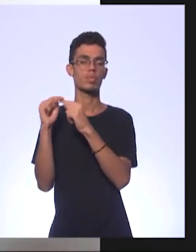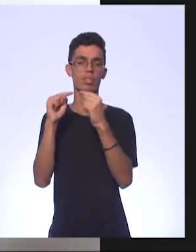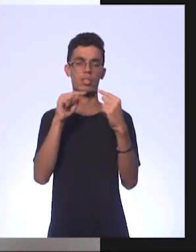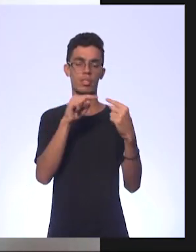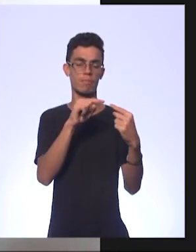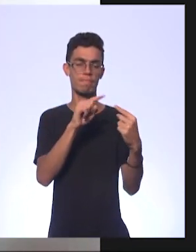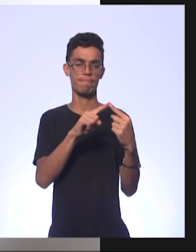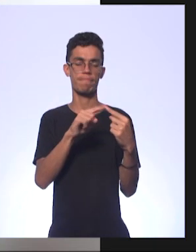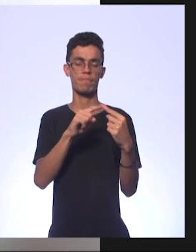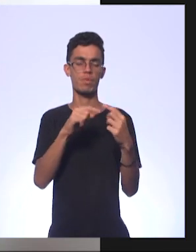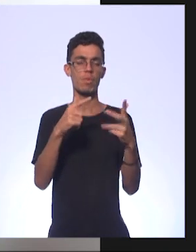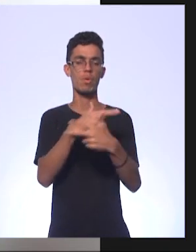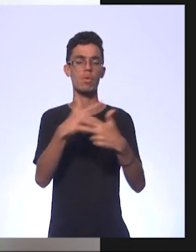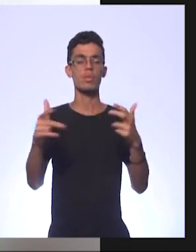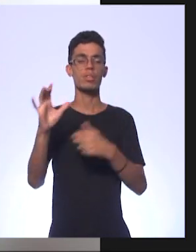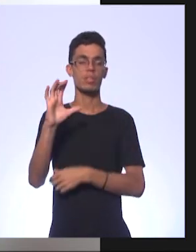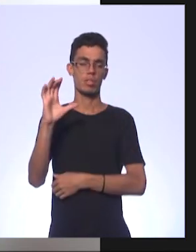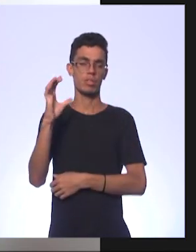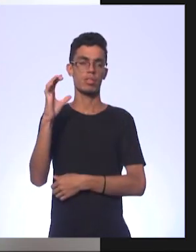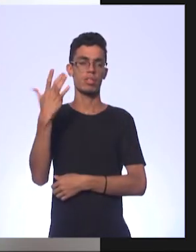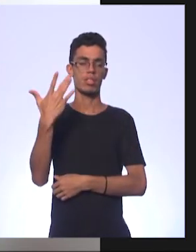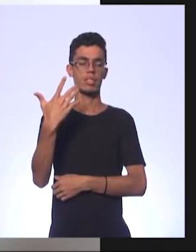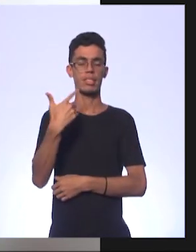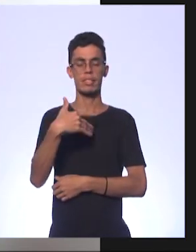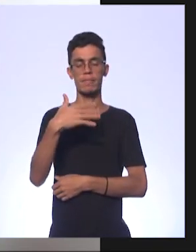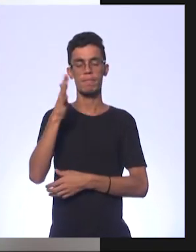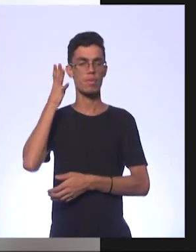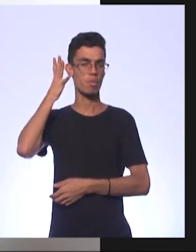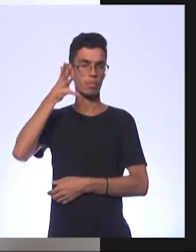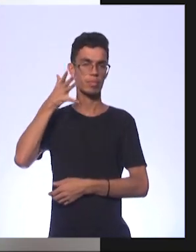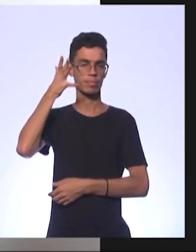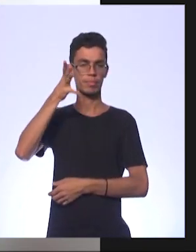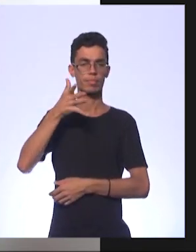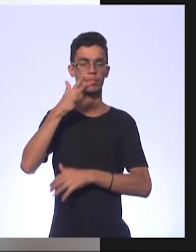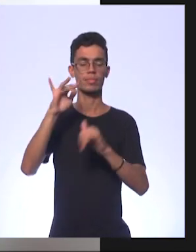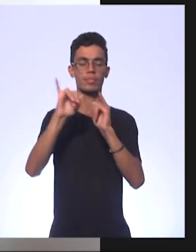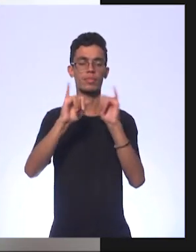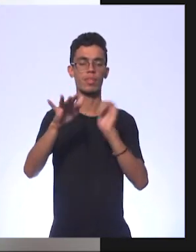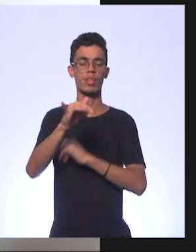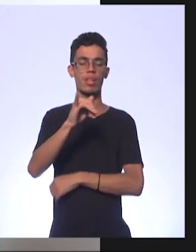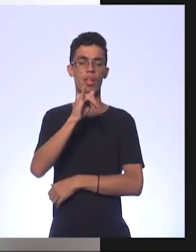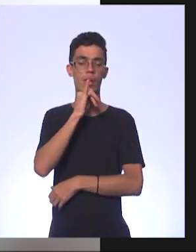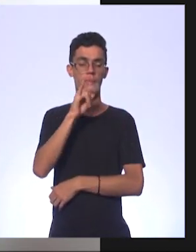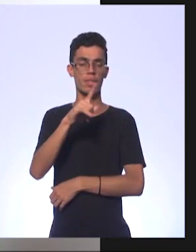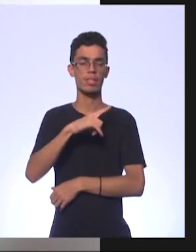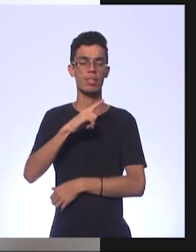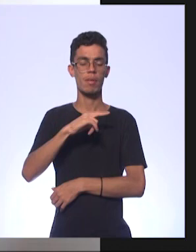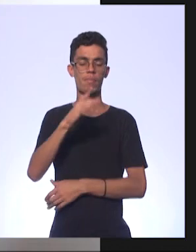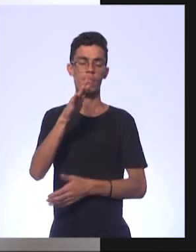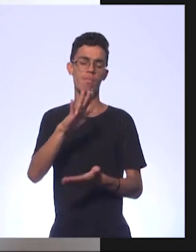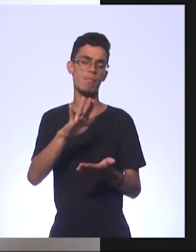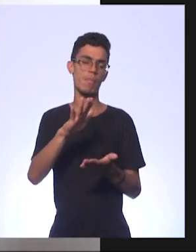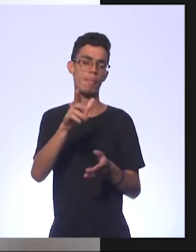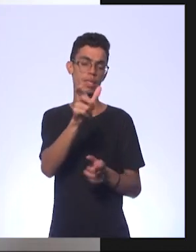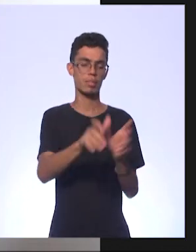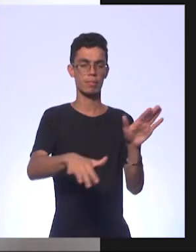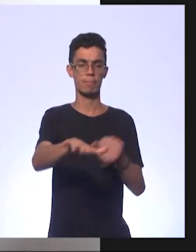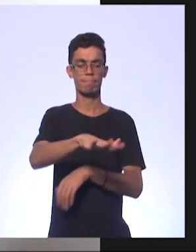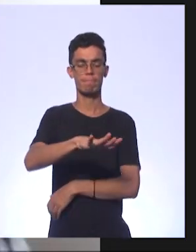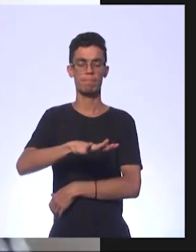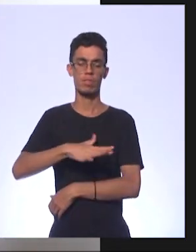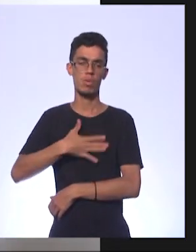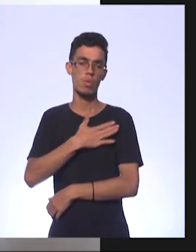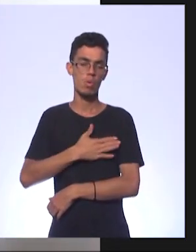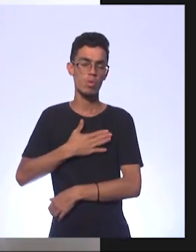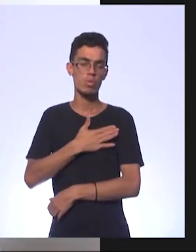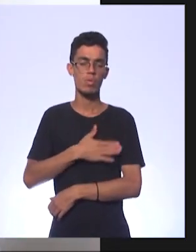os fatos. Eu, numa palestra, fiz esse exemplo que algumas pessoas gostaram, não sei como vai funcionar para vocês.